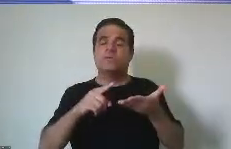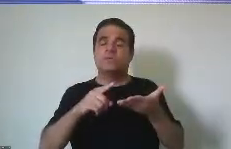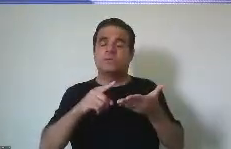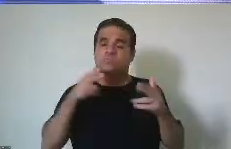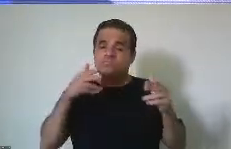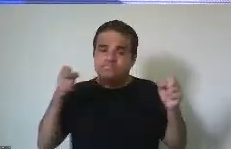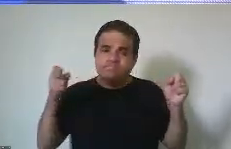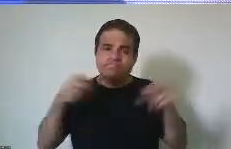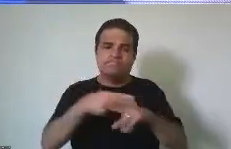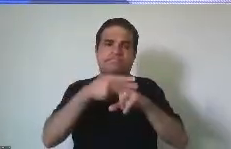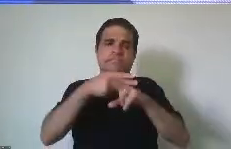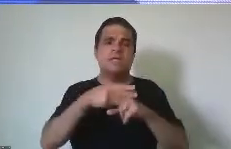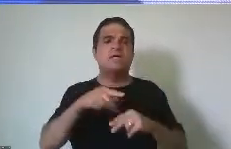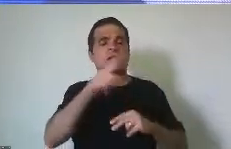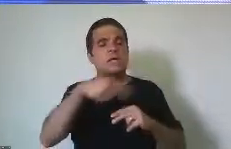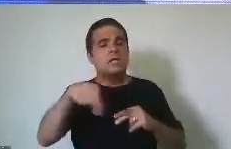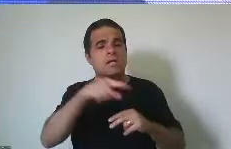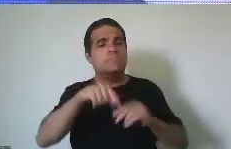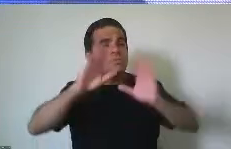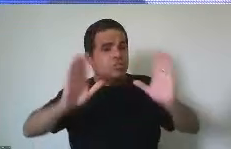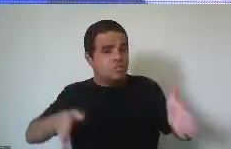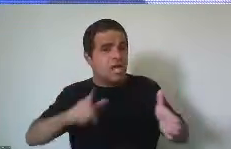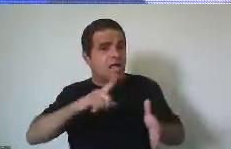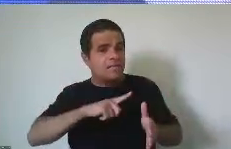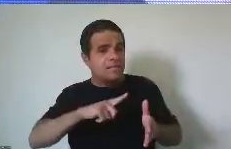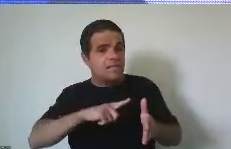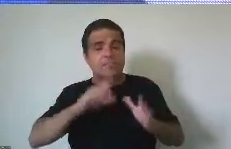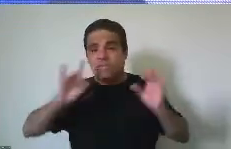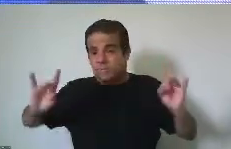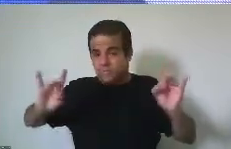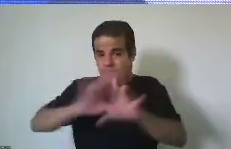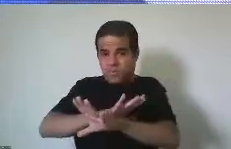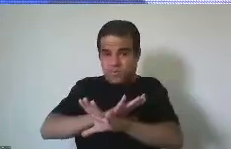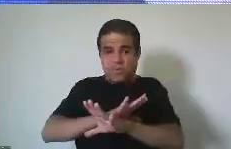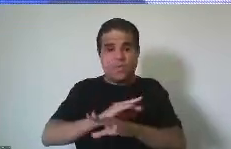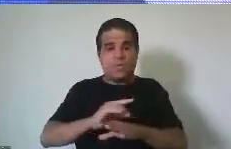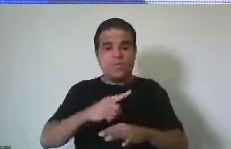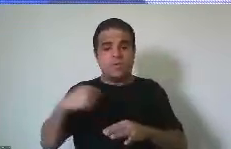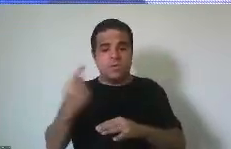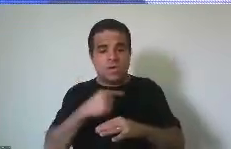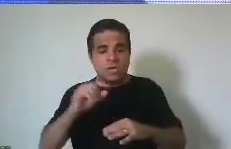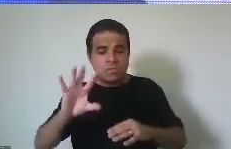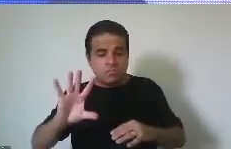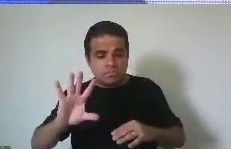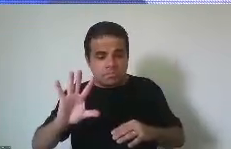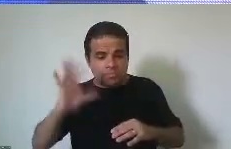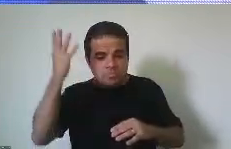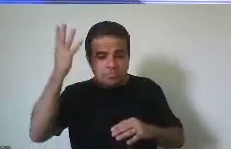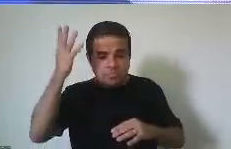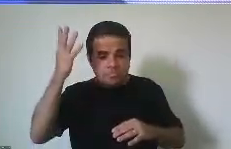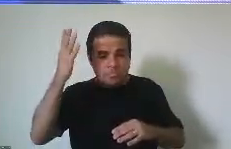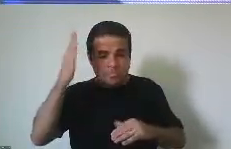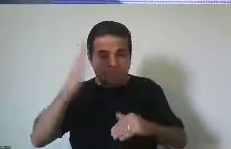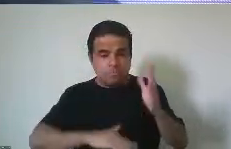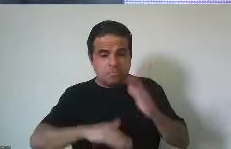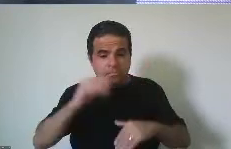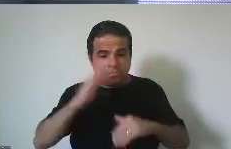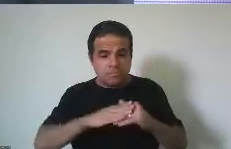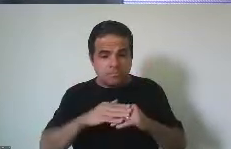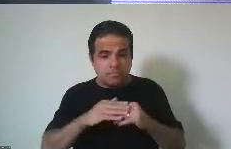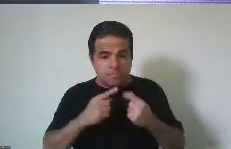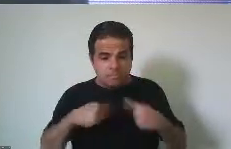mas aqui quando nós já temos definido técnica quando temos definido Qual é